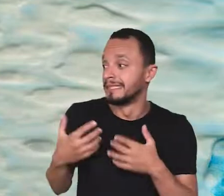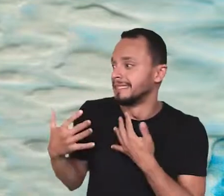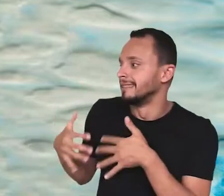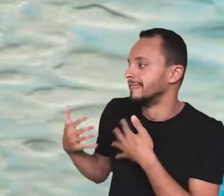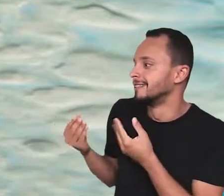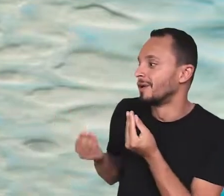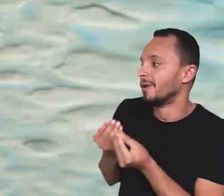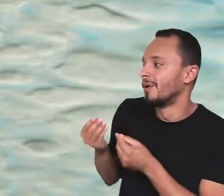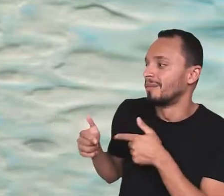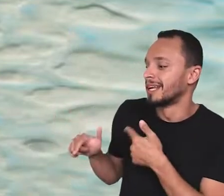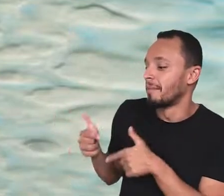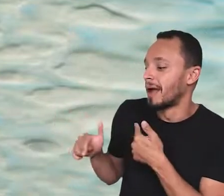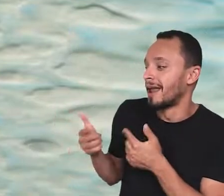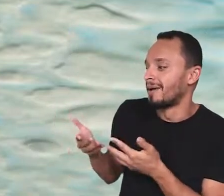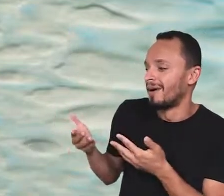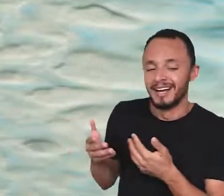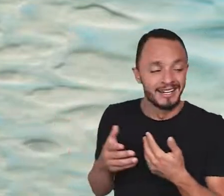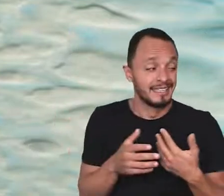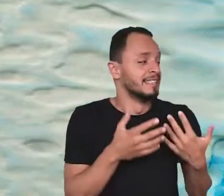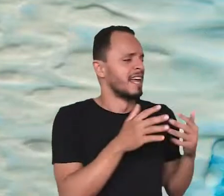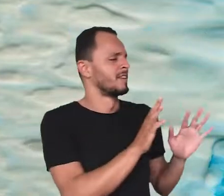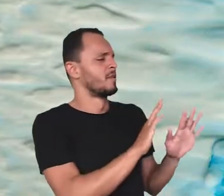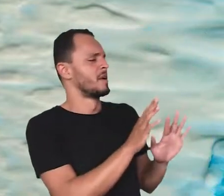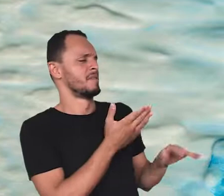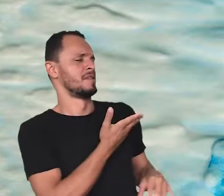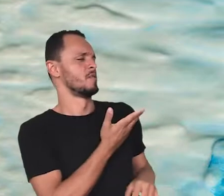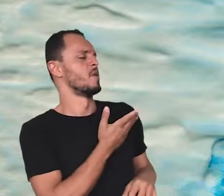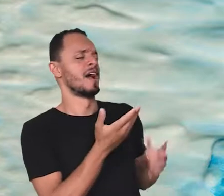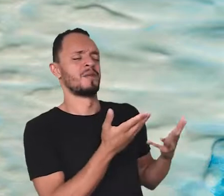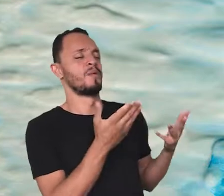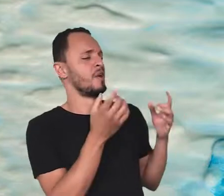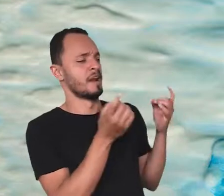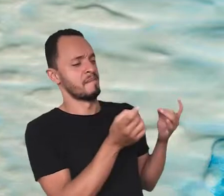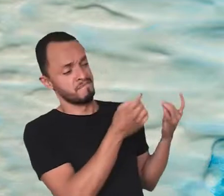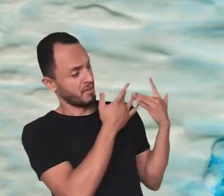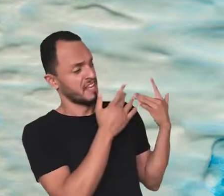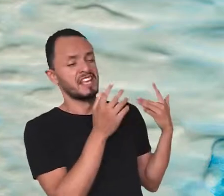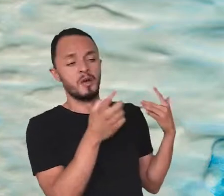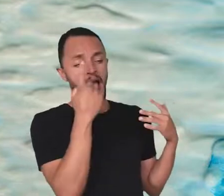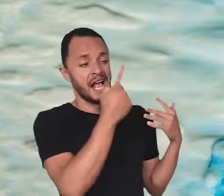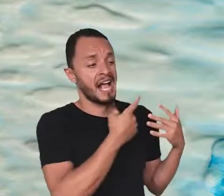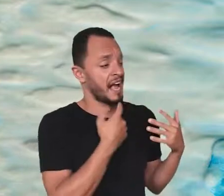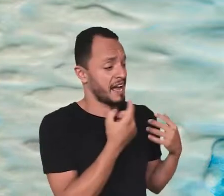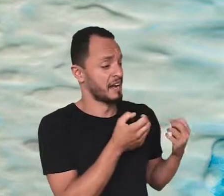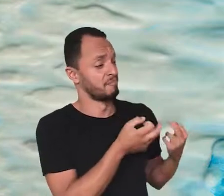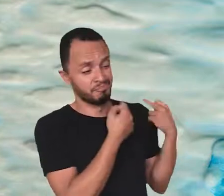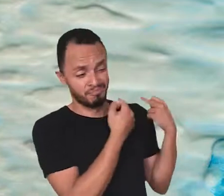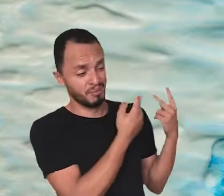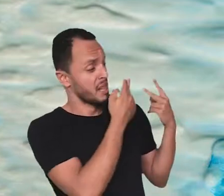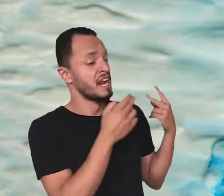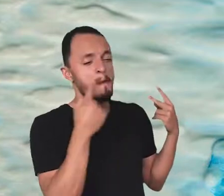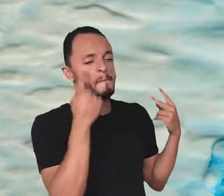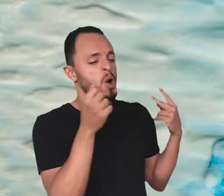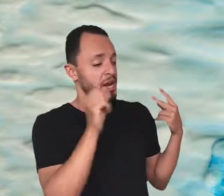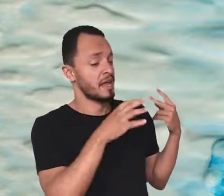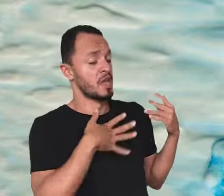que paga os boletos? Ah, não, amigo. Não vou pensar nisso agora, não. Quero aproveitar o sabor que foi a cara da Mocreia hoje. Lavou minha alma.